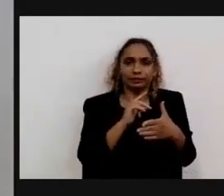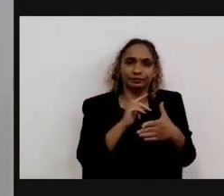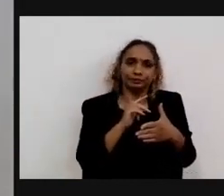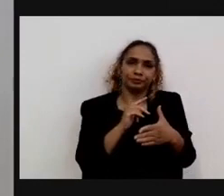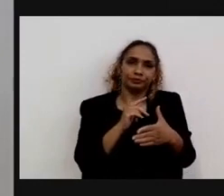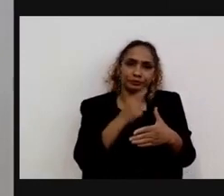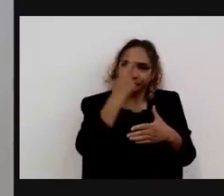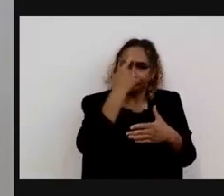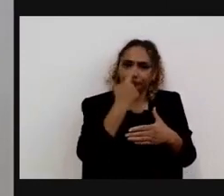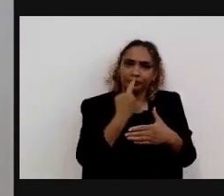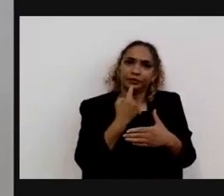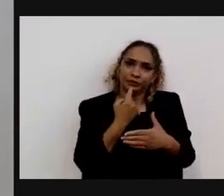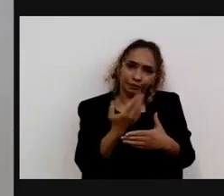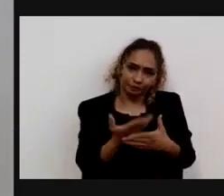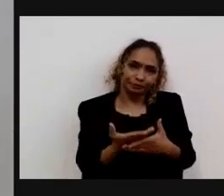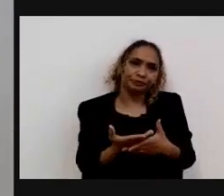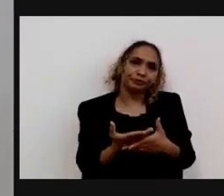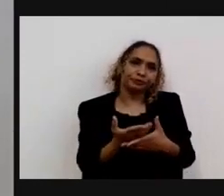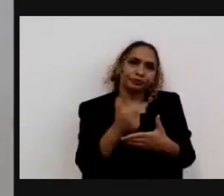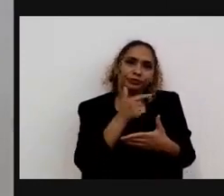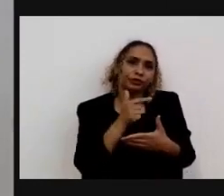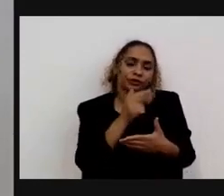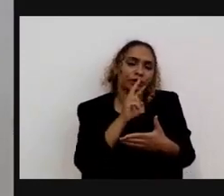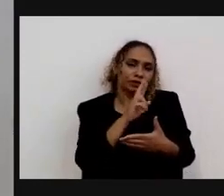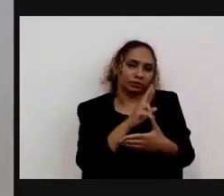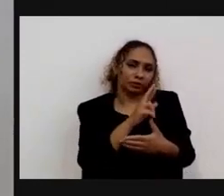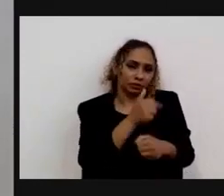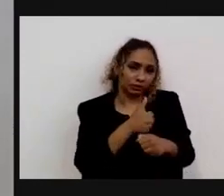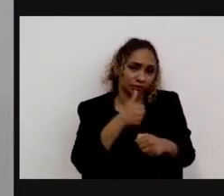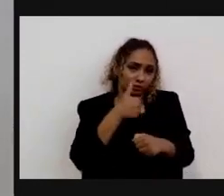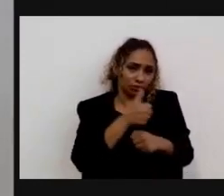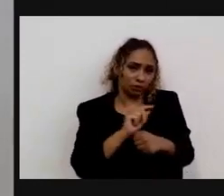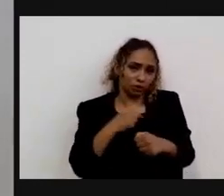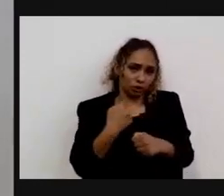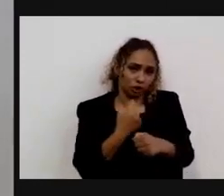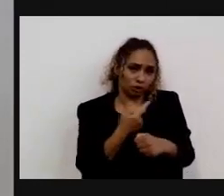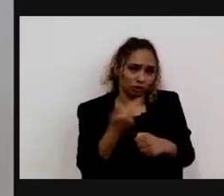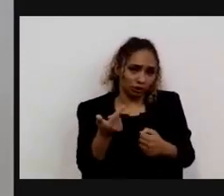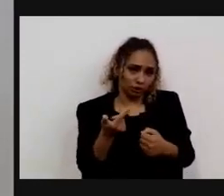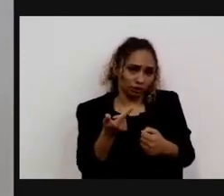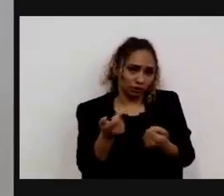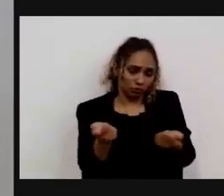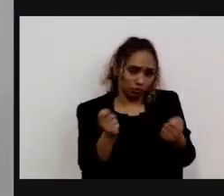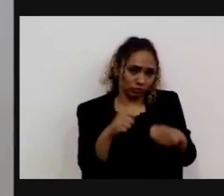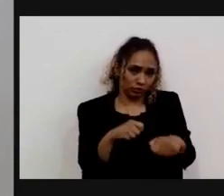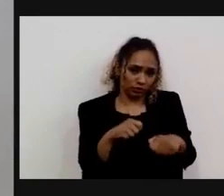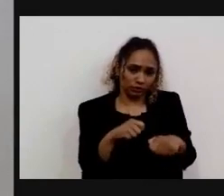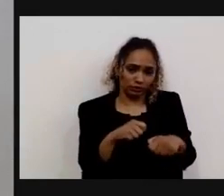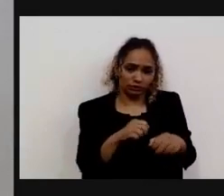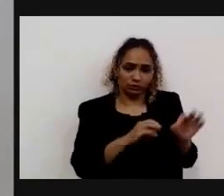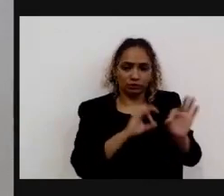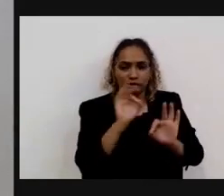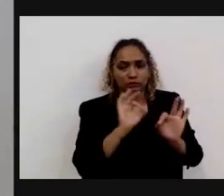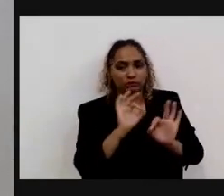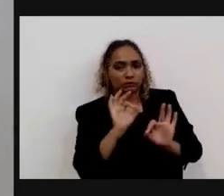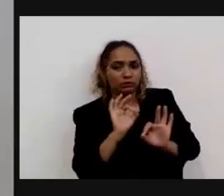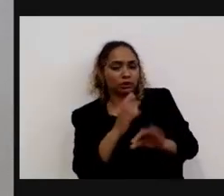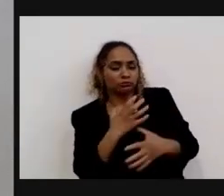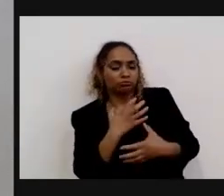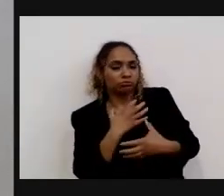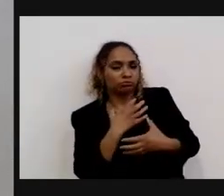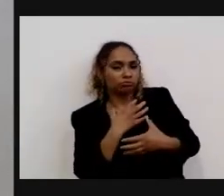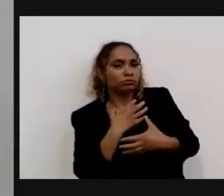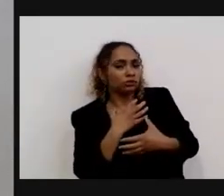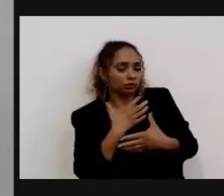determinados perfis comportamentais alcançam melhores resultados a gente vai convencendo mais dirigentes afeto agora